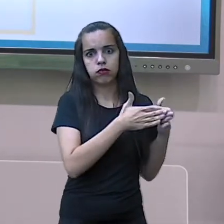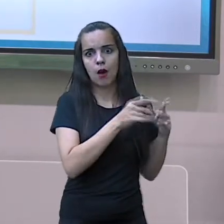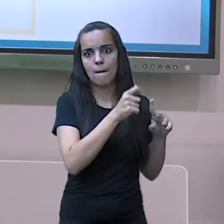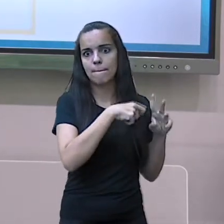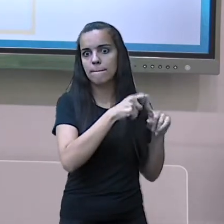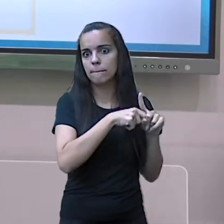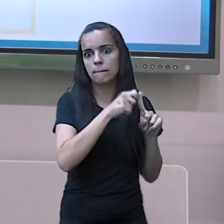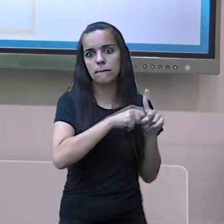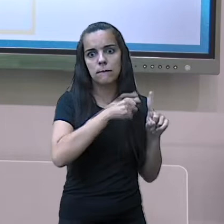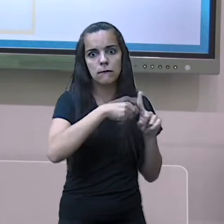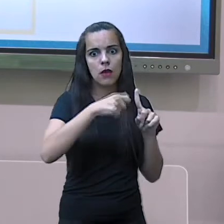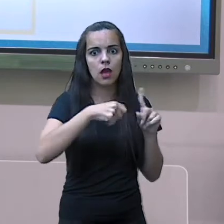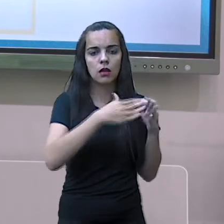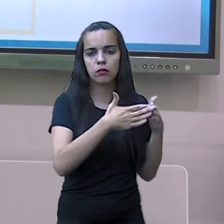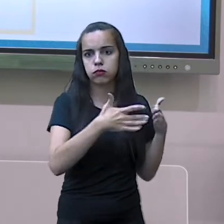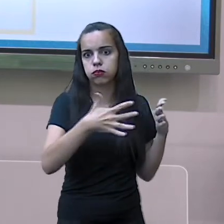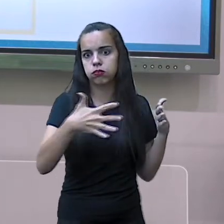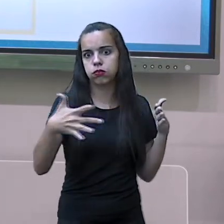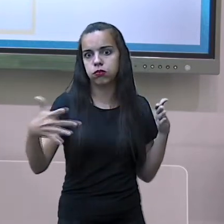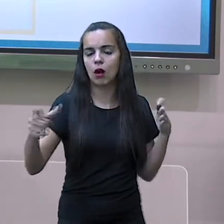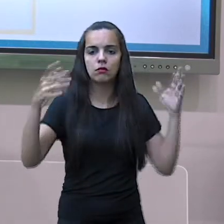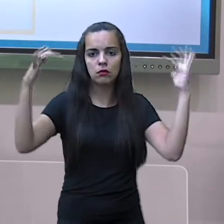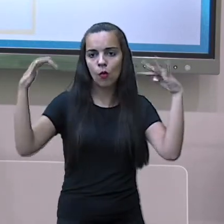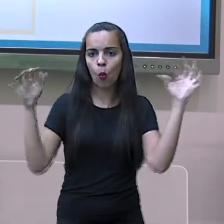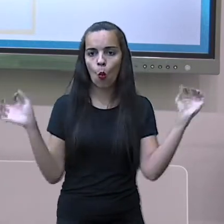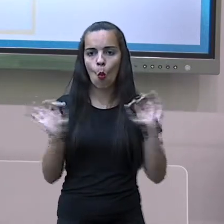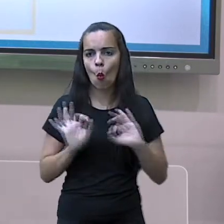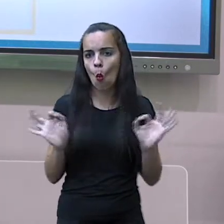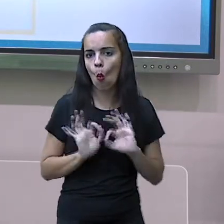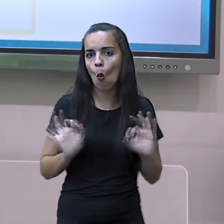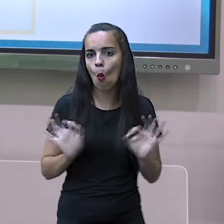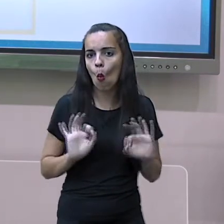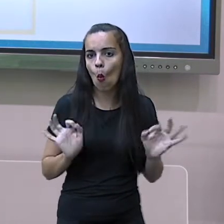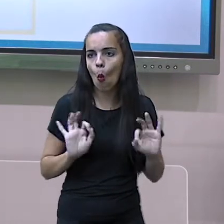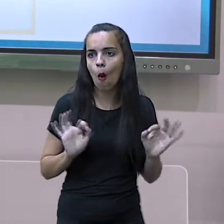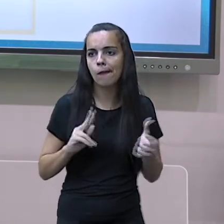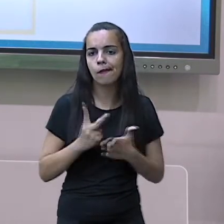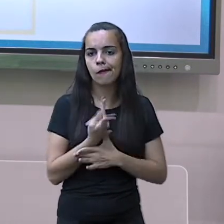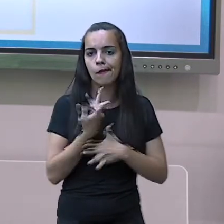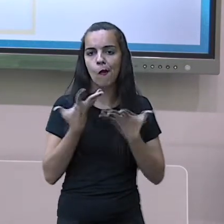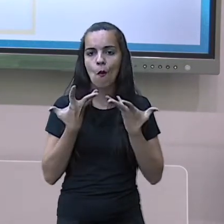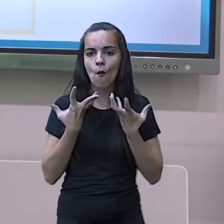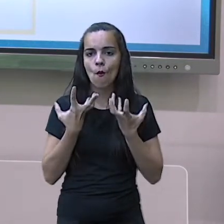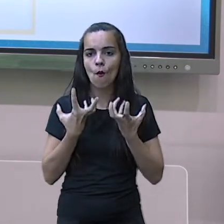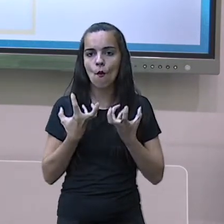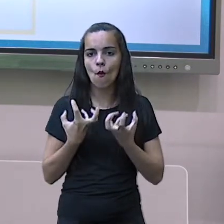chover. E aí os rios acabam secando.